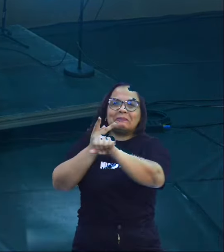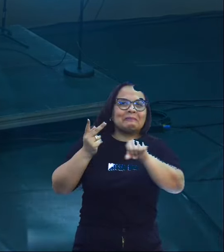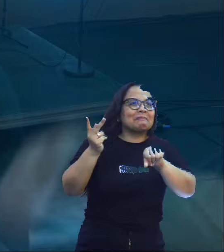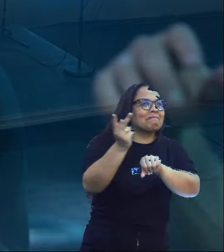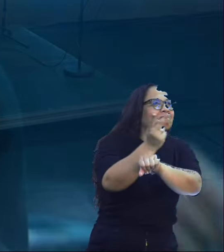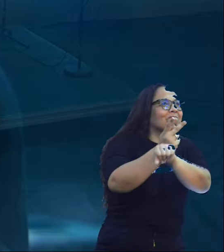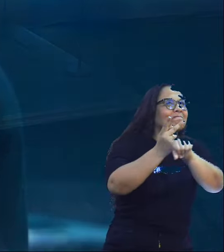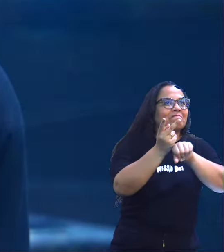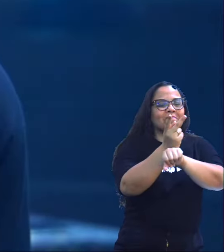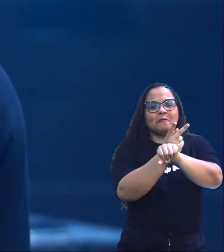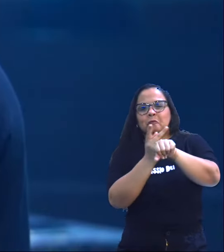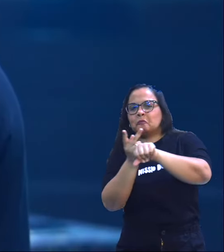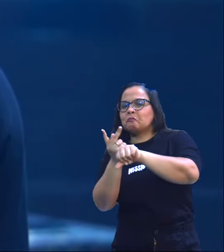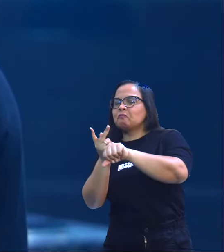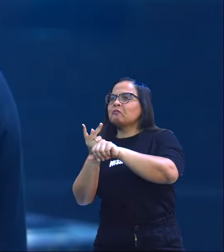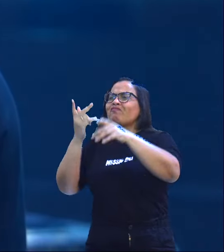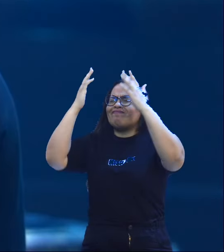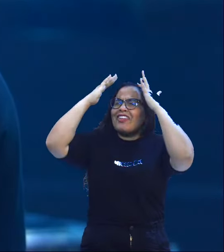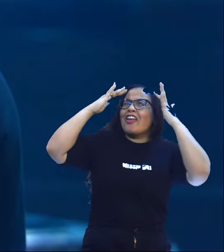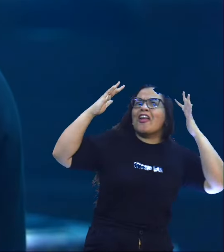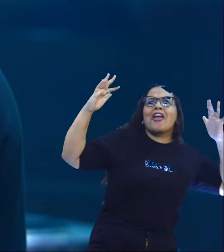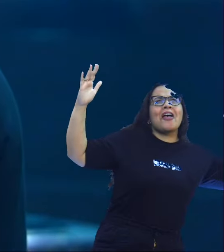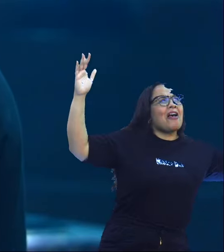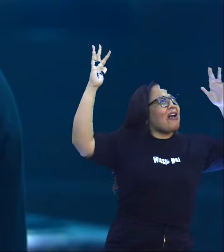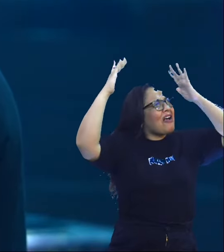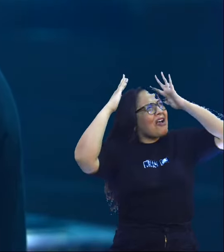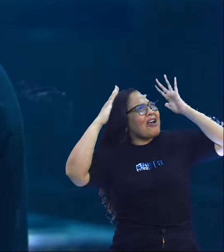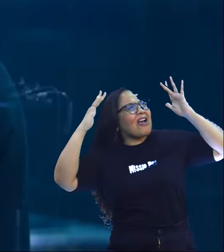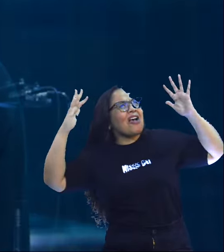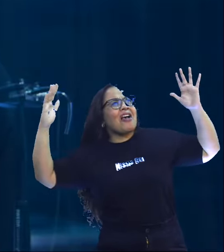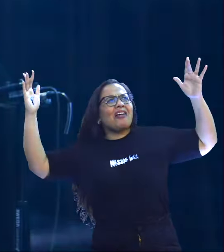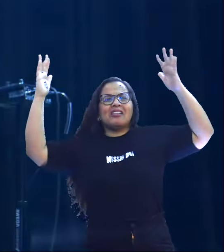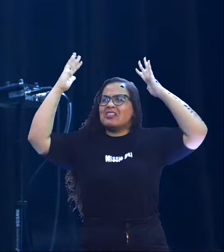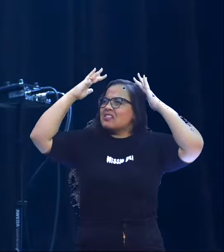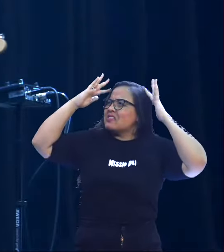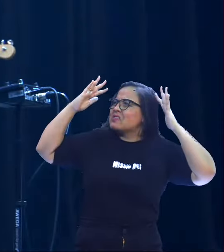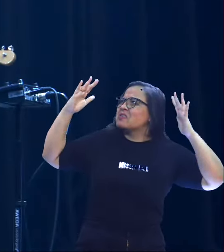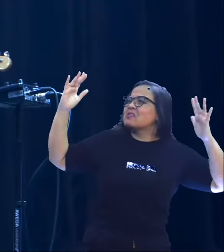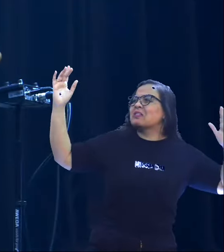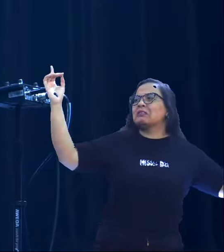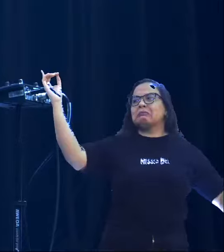busquei, tanto sonhei,